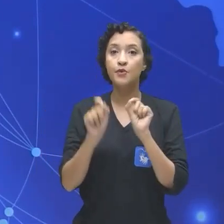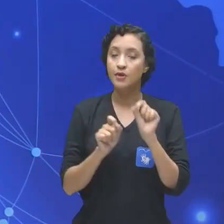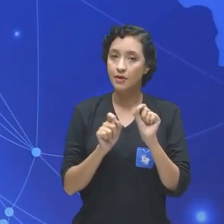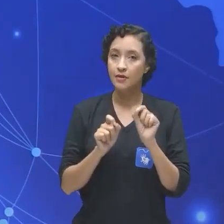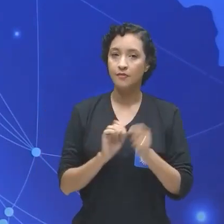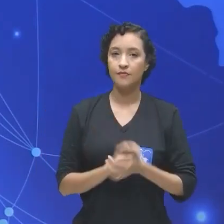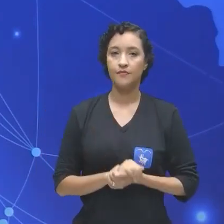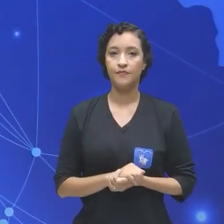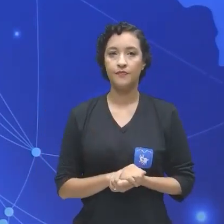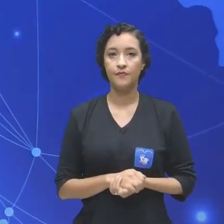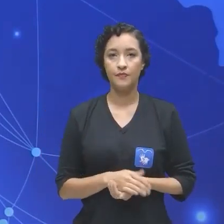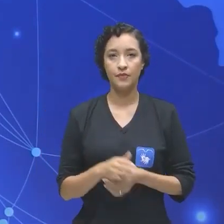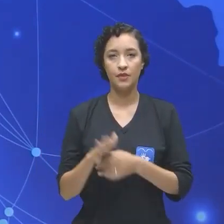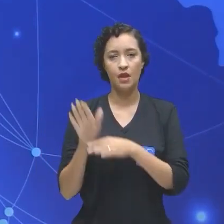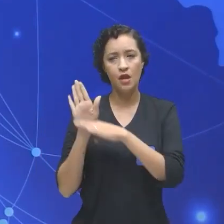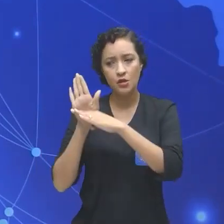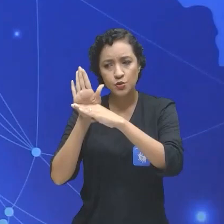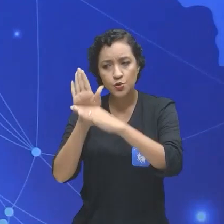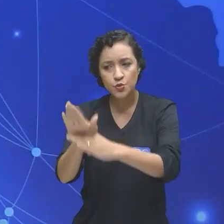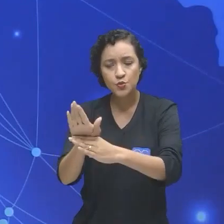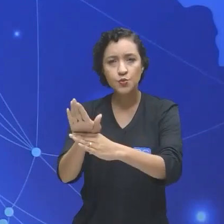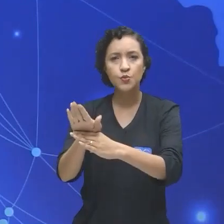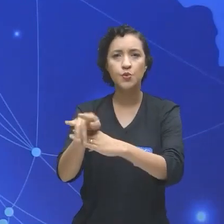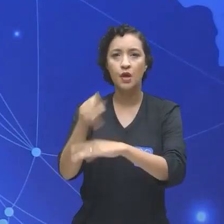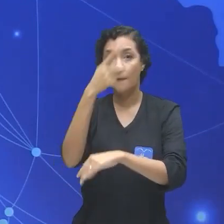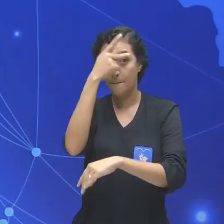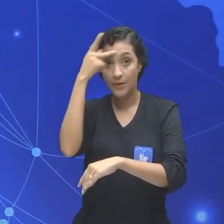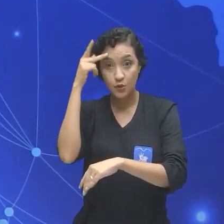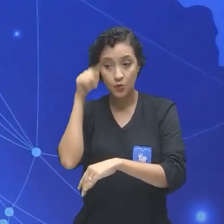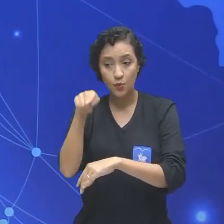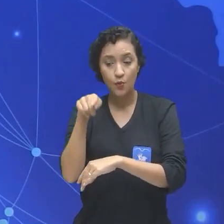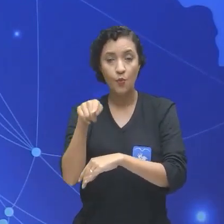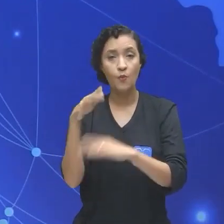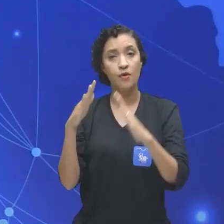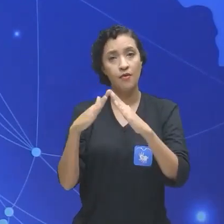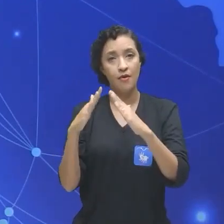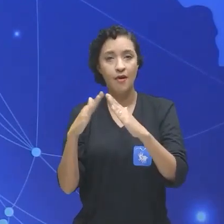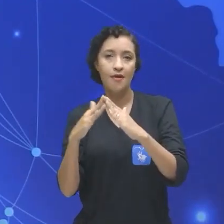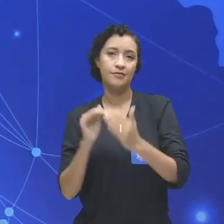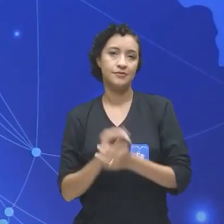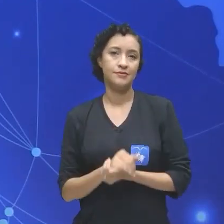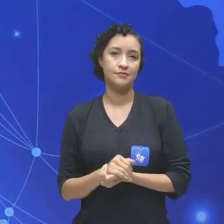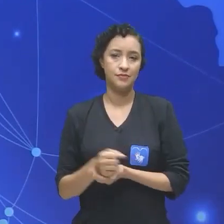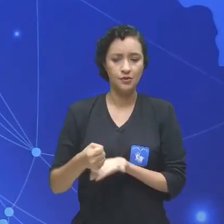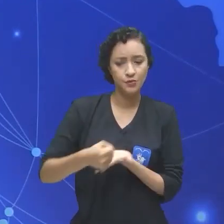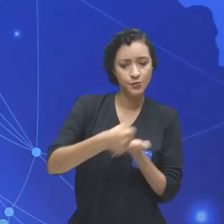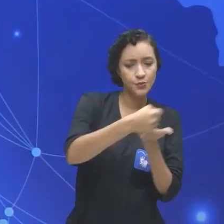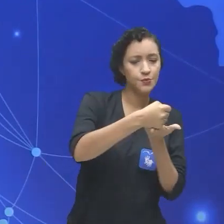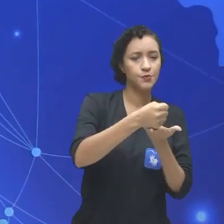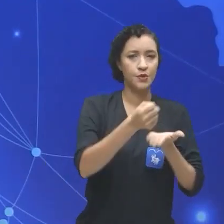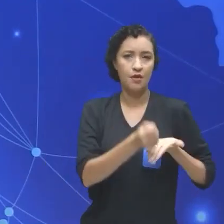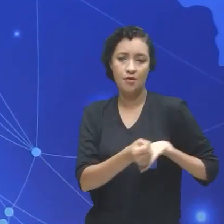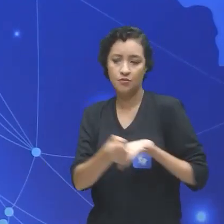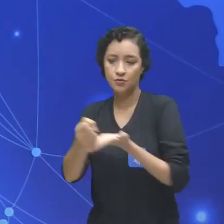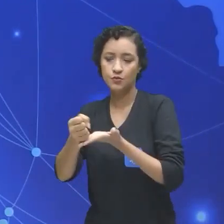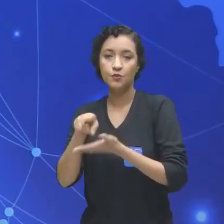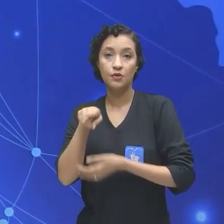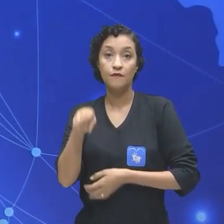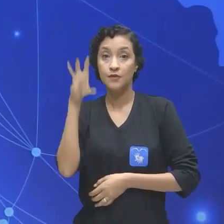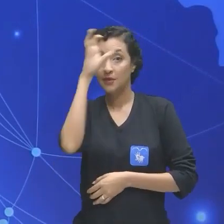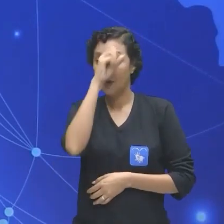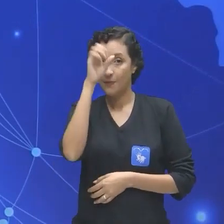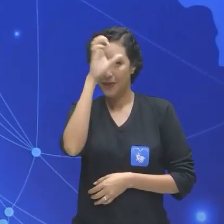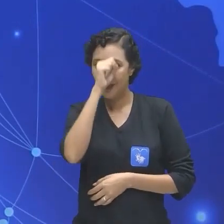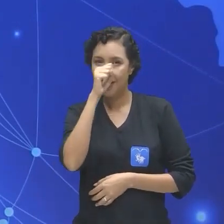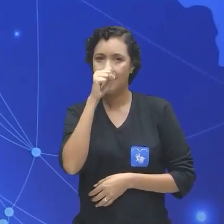você. Ajude quem está te ajudando aí em casa. Colabore para que você aprenda, porque você está